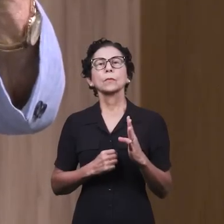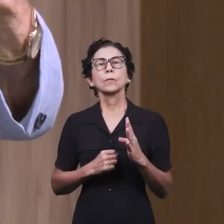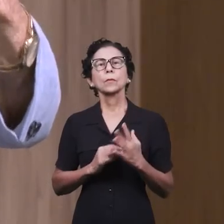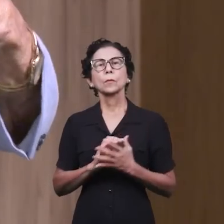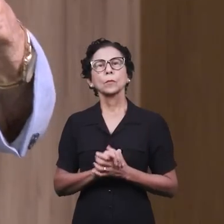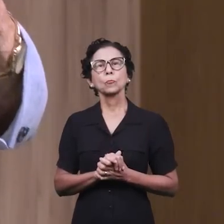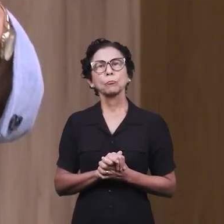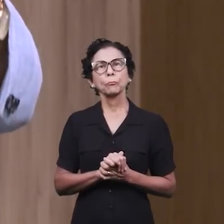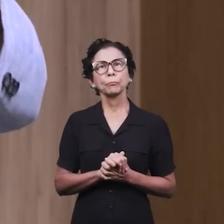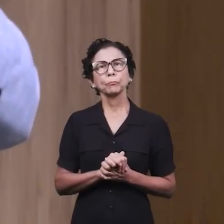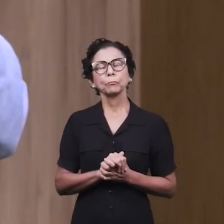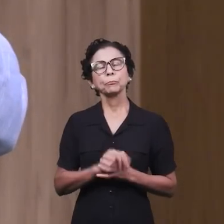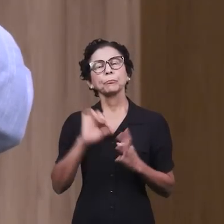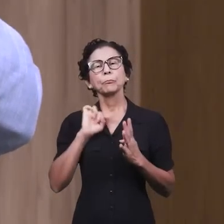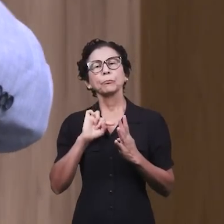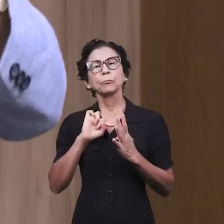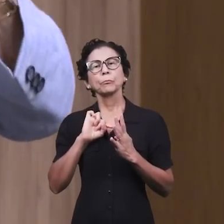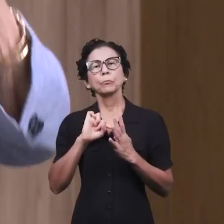de 1/4